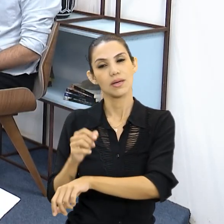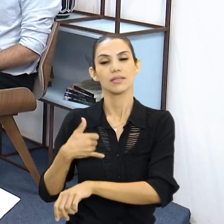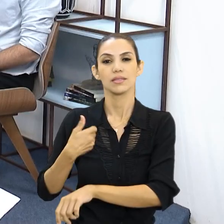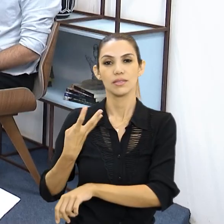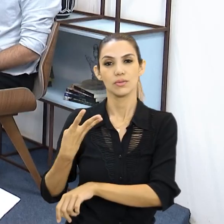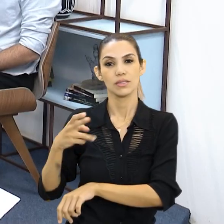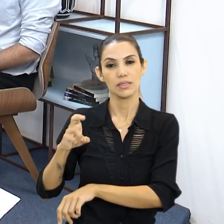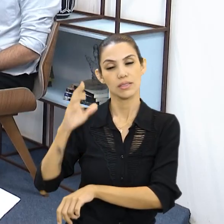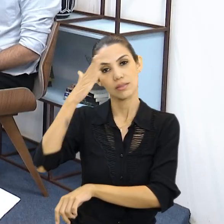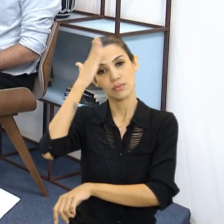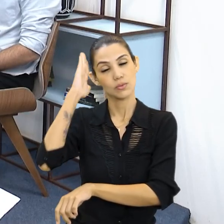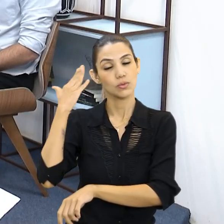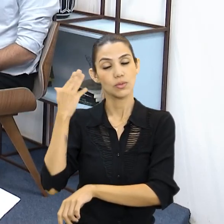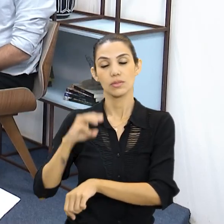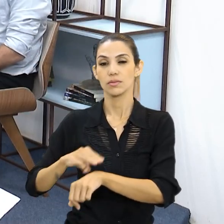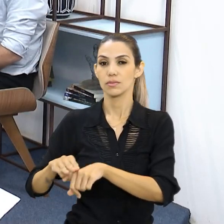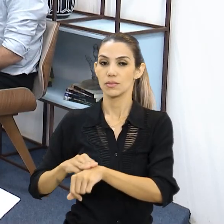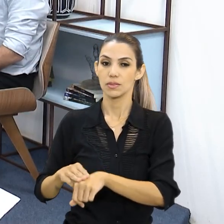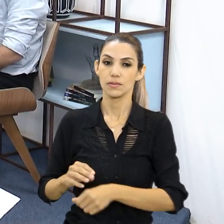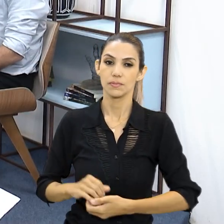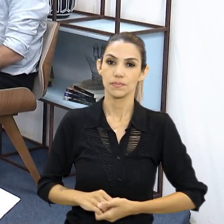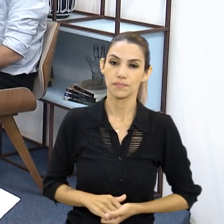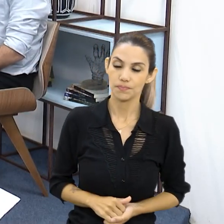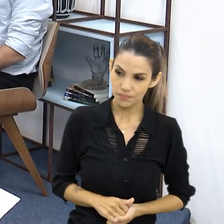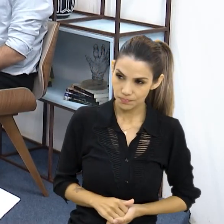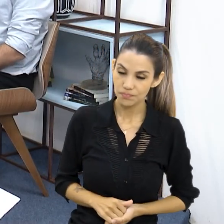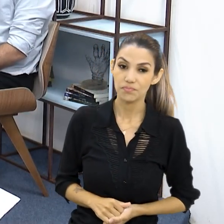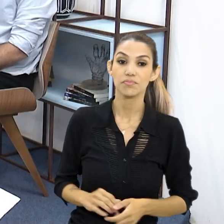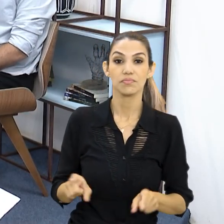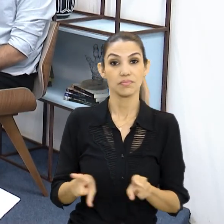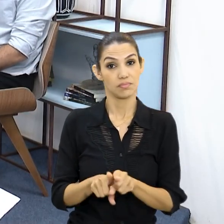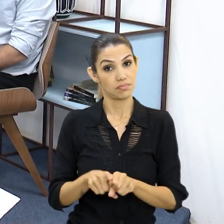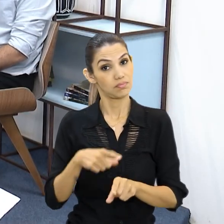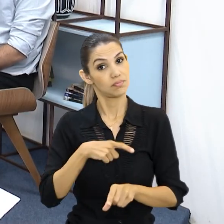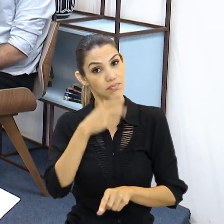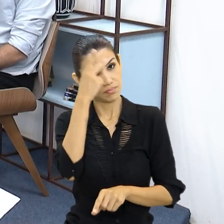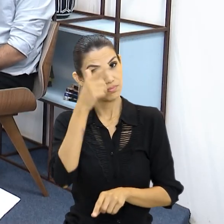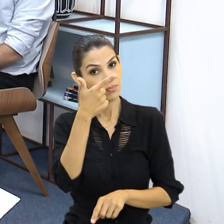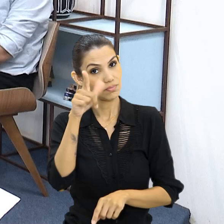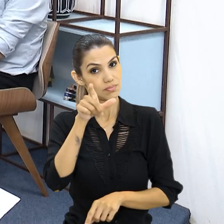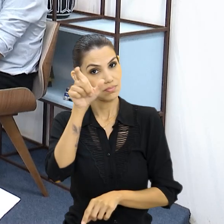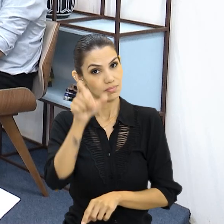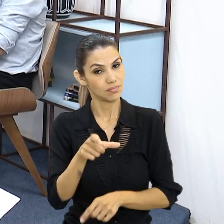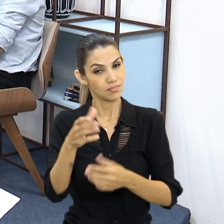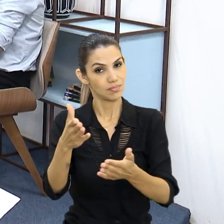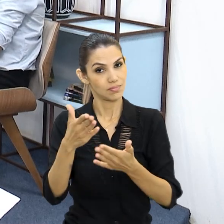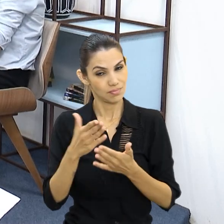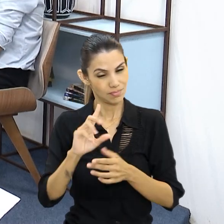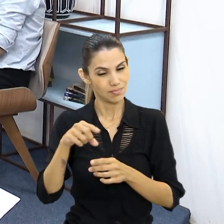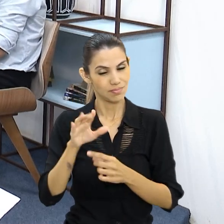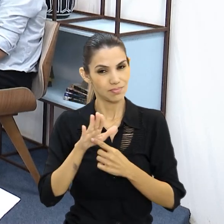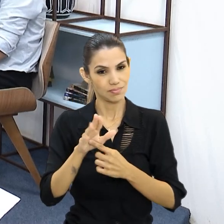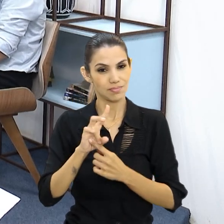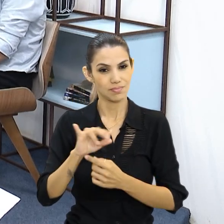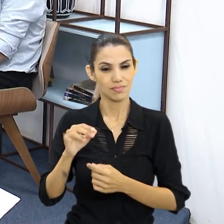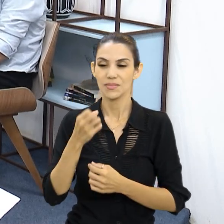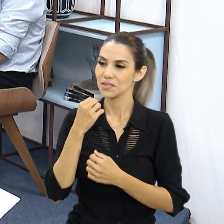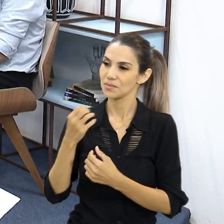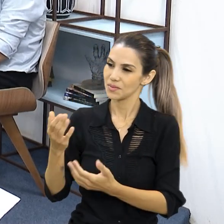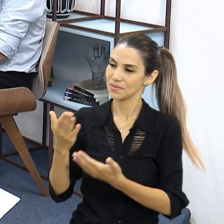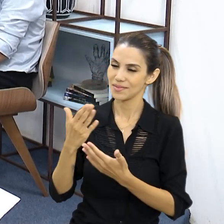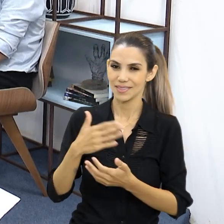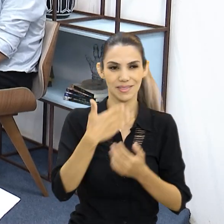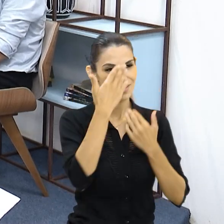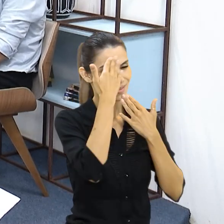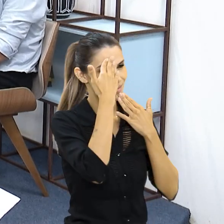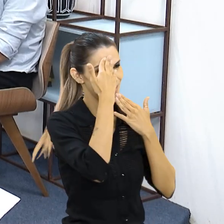lisos e castanhos. Também vamos receber outra convidada aqui, mas daqui a pouquinho. Seja muito bem-vinda. Muito obrigada,